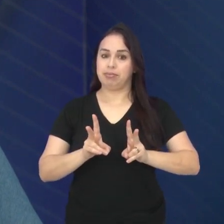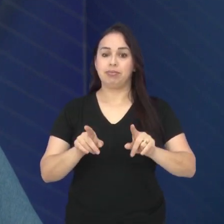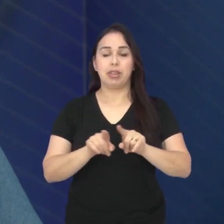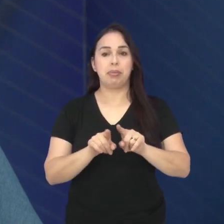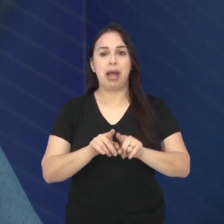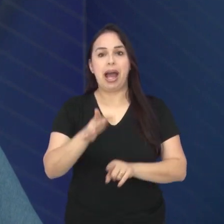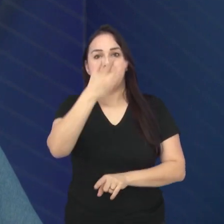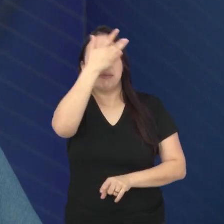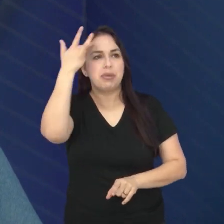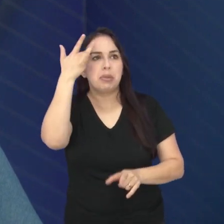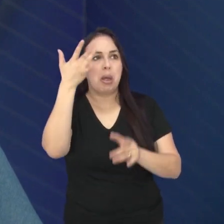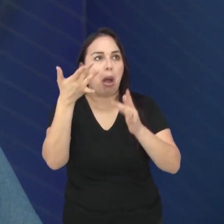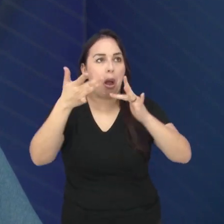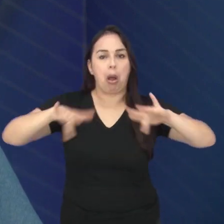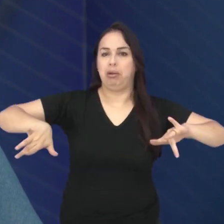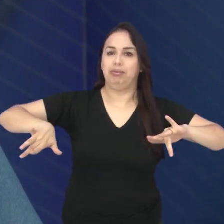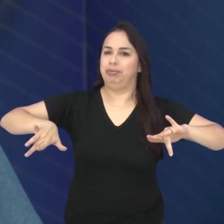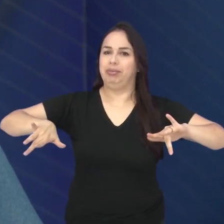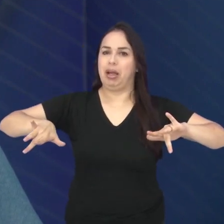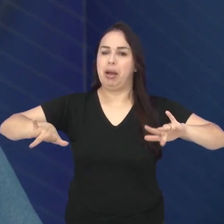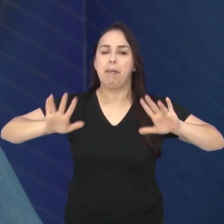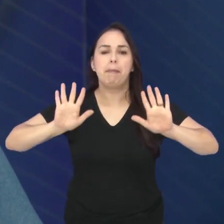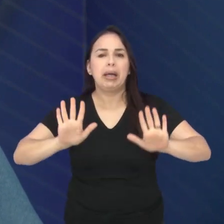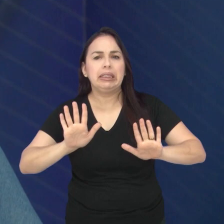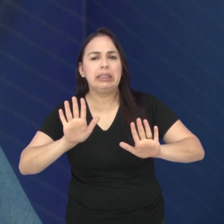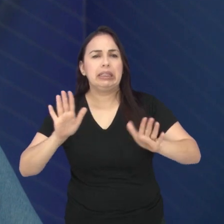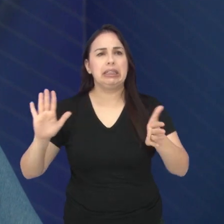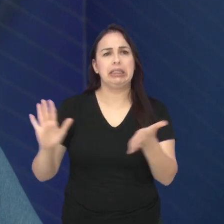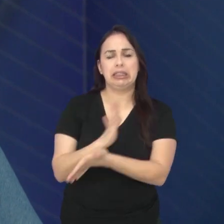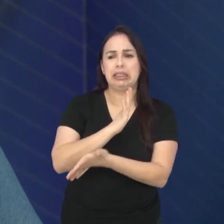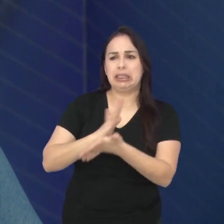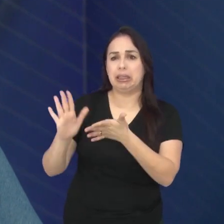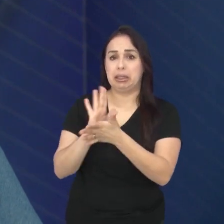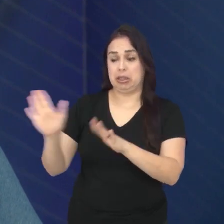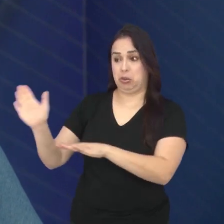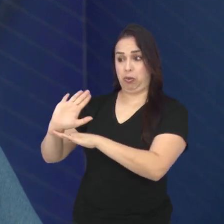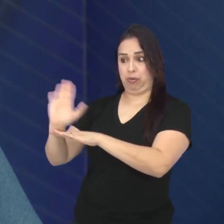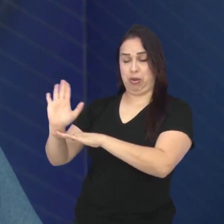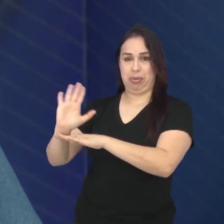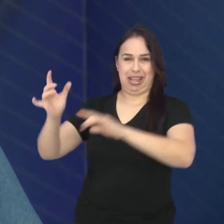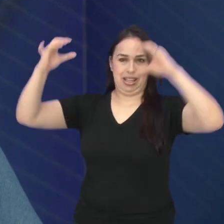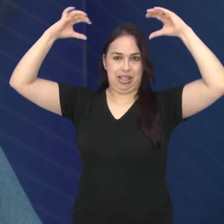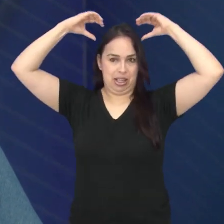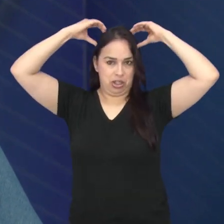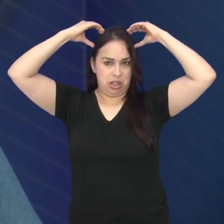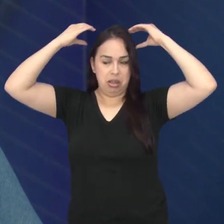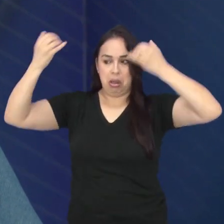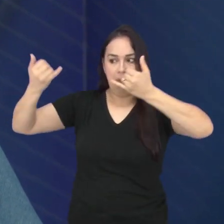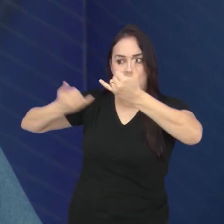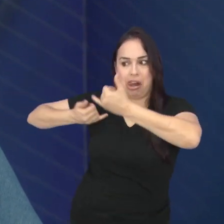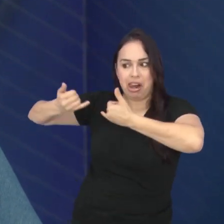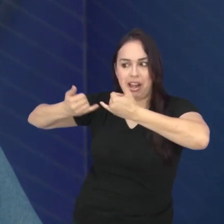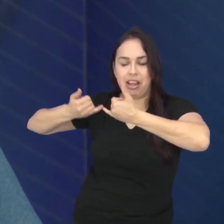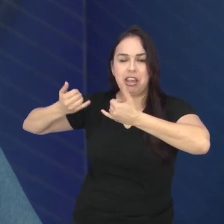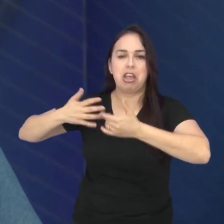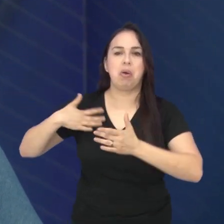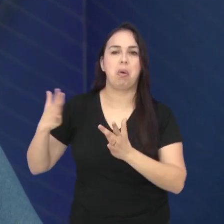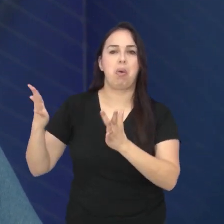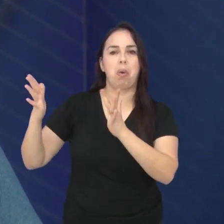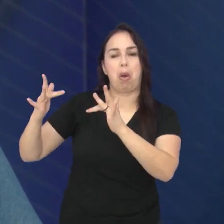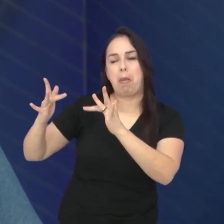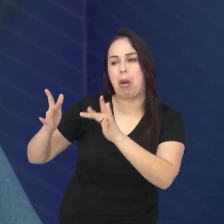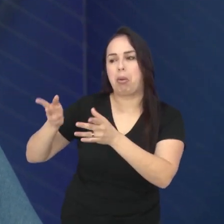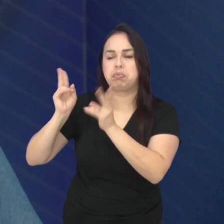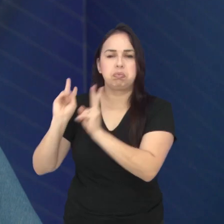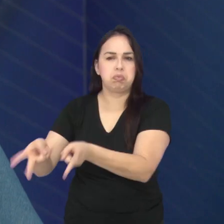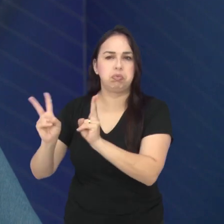relaciona pensando no término, mas o para sempre, tão disseminado nos filmes da Disney e em outras obras de ficção, é um termo delicado